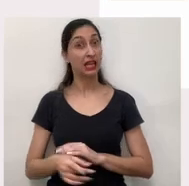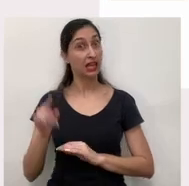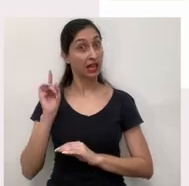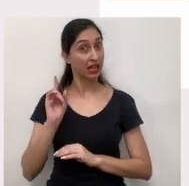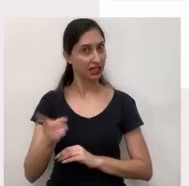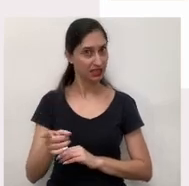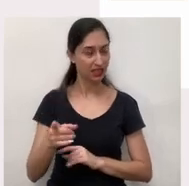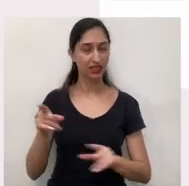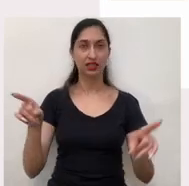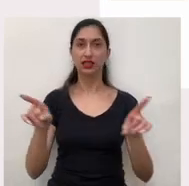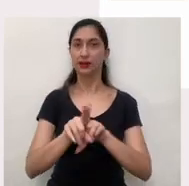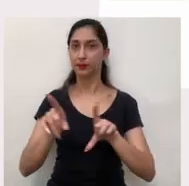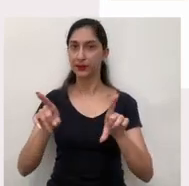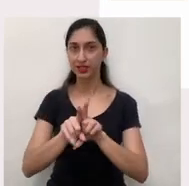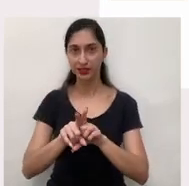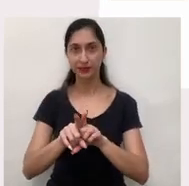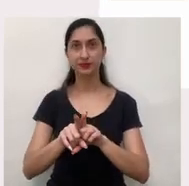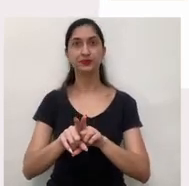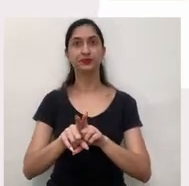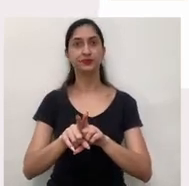obra também está no